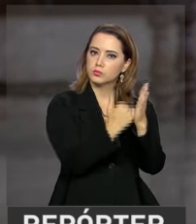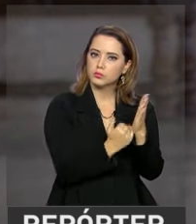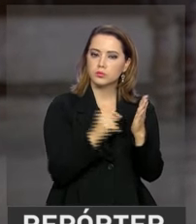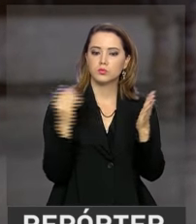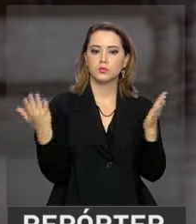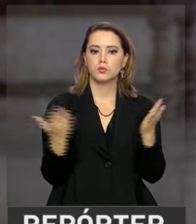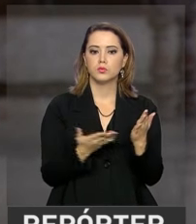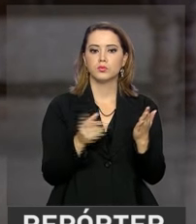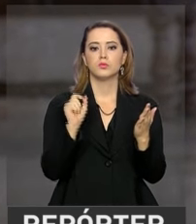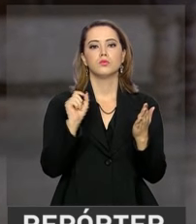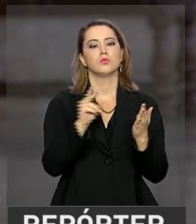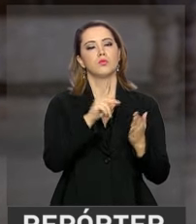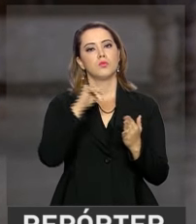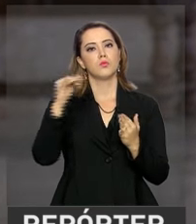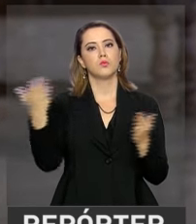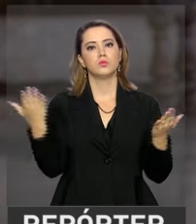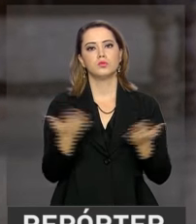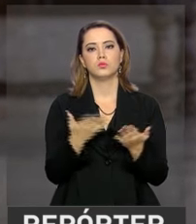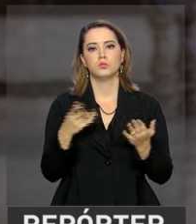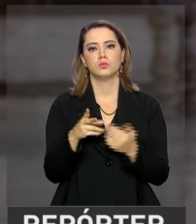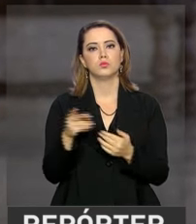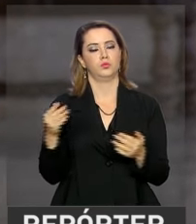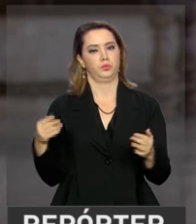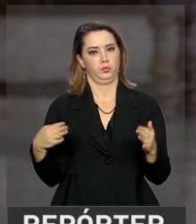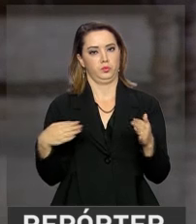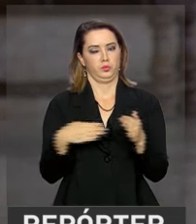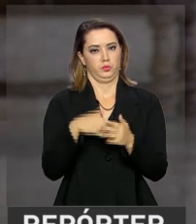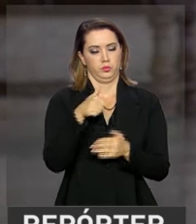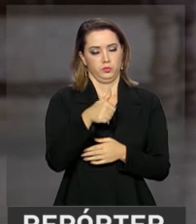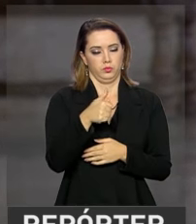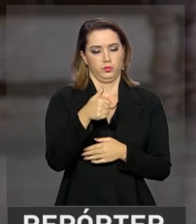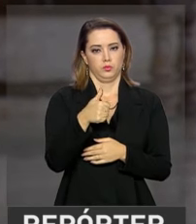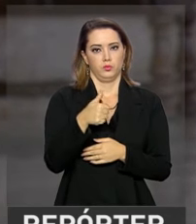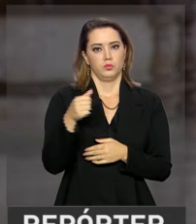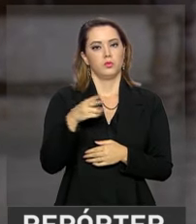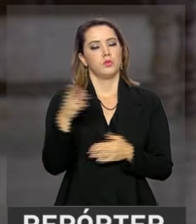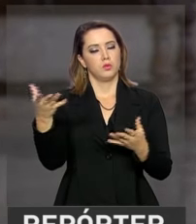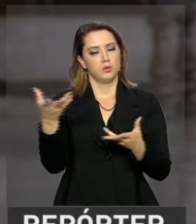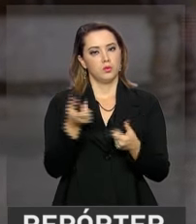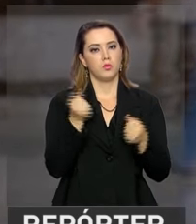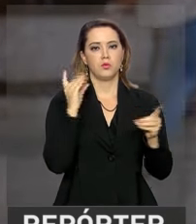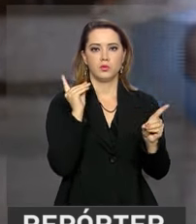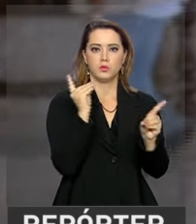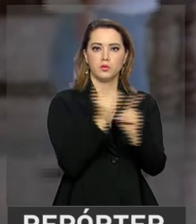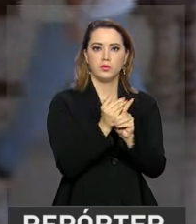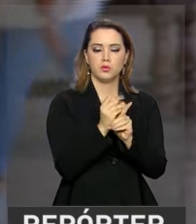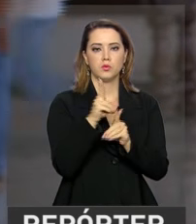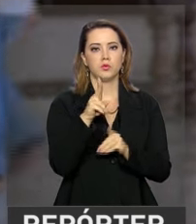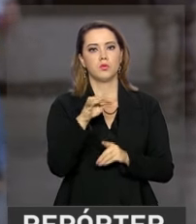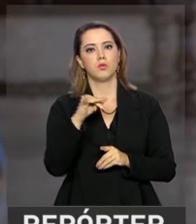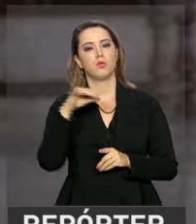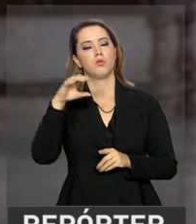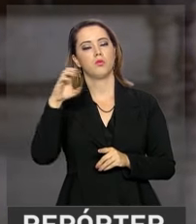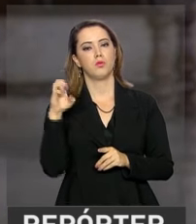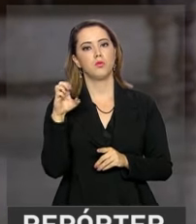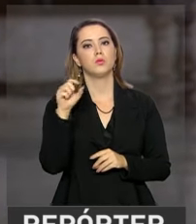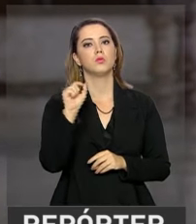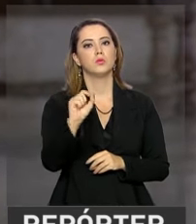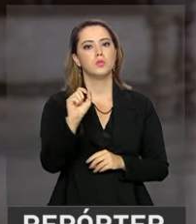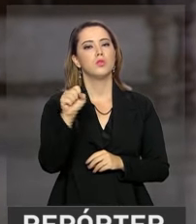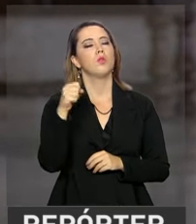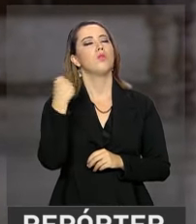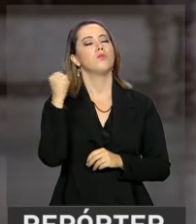durante o dia de hoje ao meio-dia ele recebe o vice-governador do Estado de Santa Catarina Eduardo Pinho